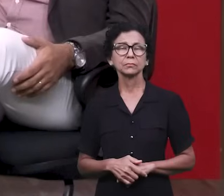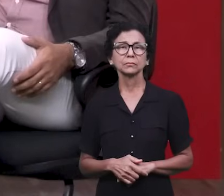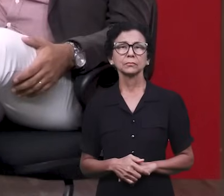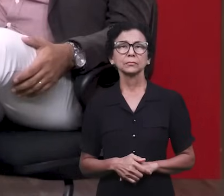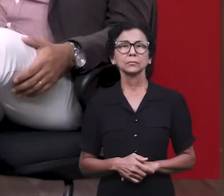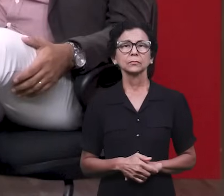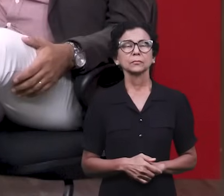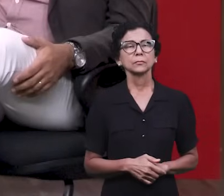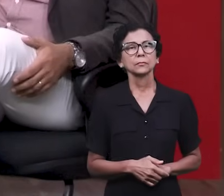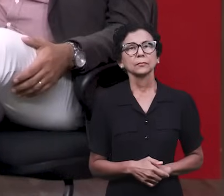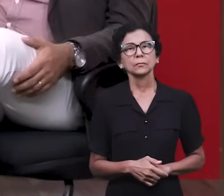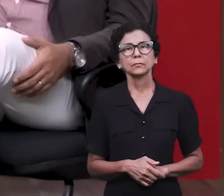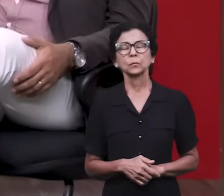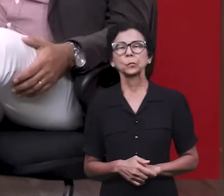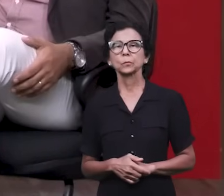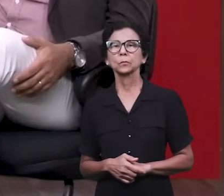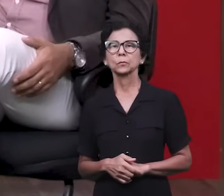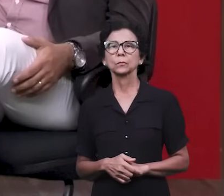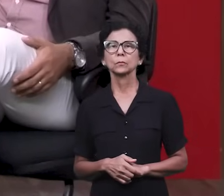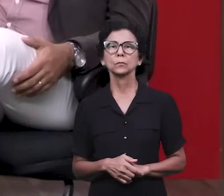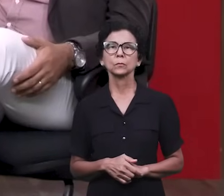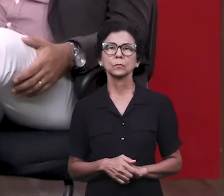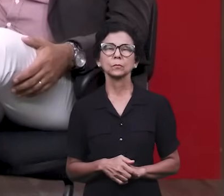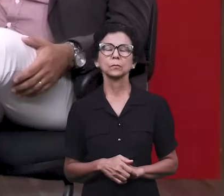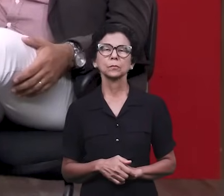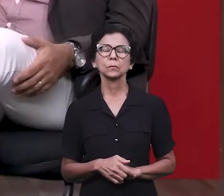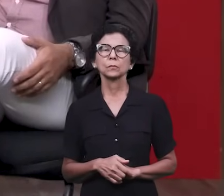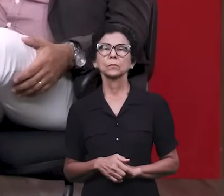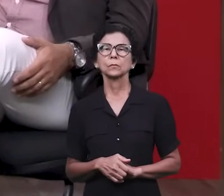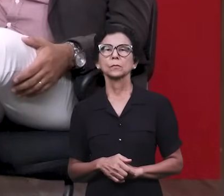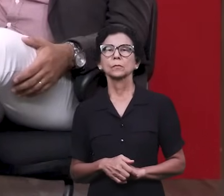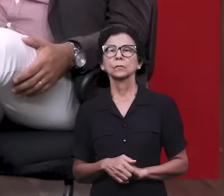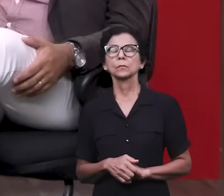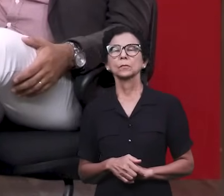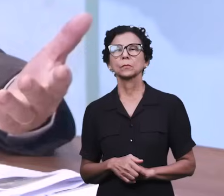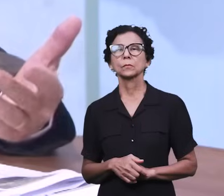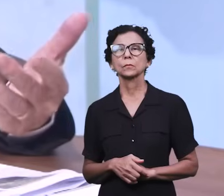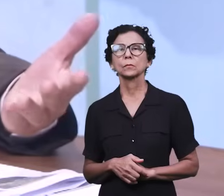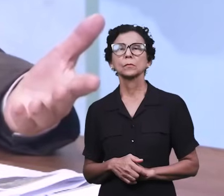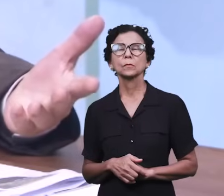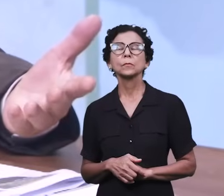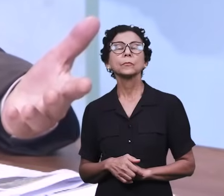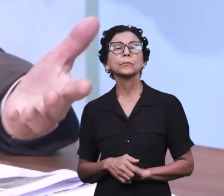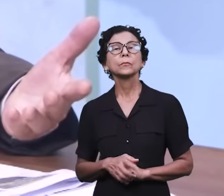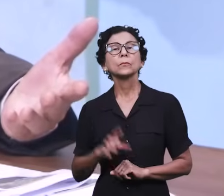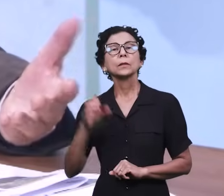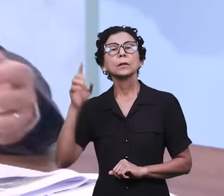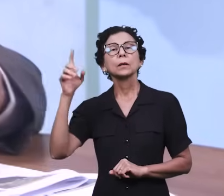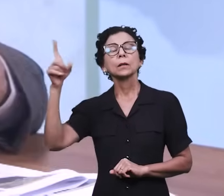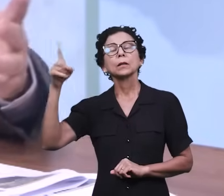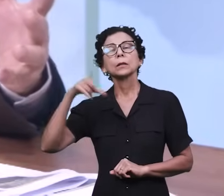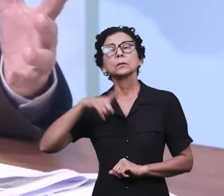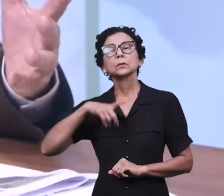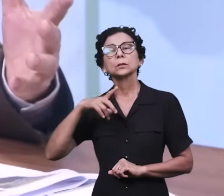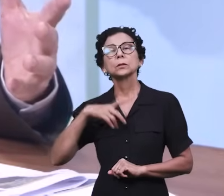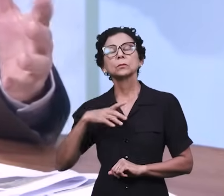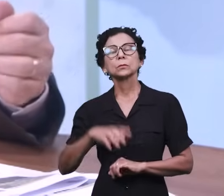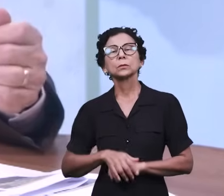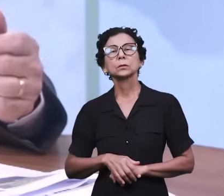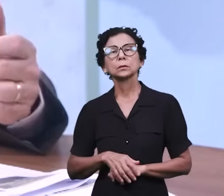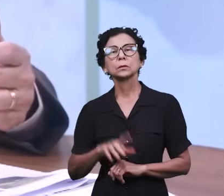Aliás, Sião vem da palavra Tizion, que significa fortificação ou fortaleza. Era habitada